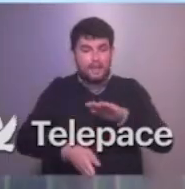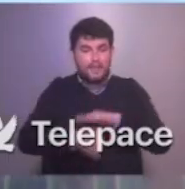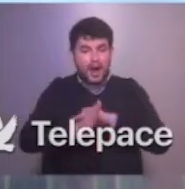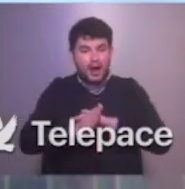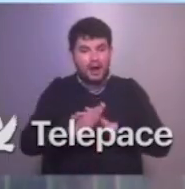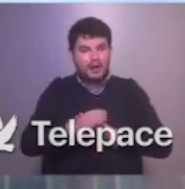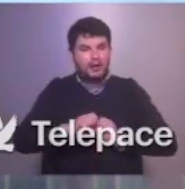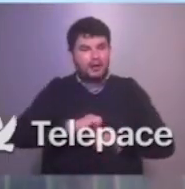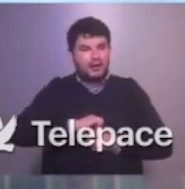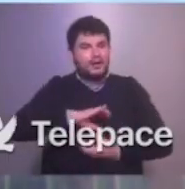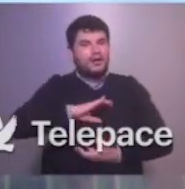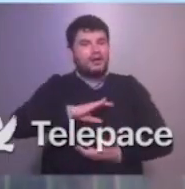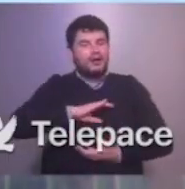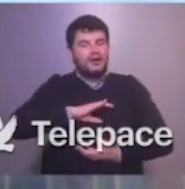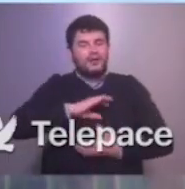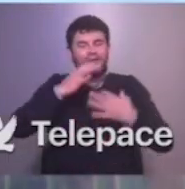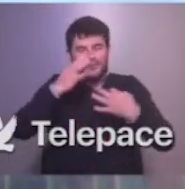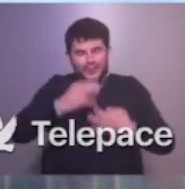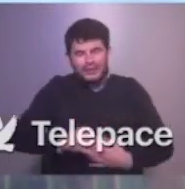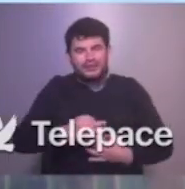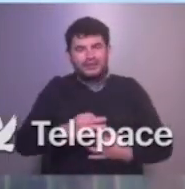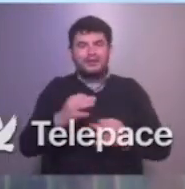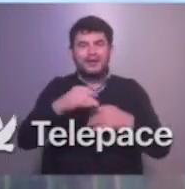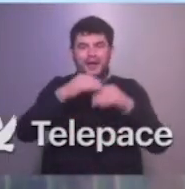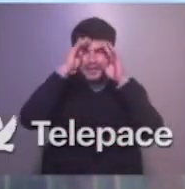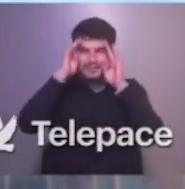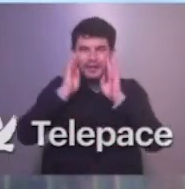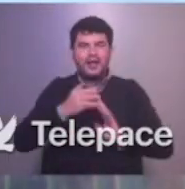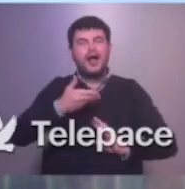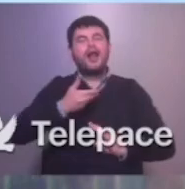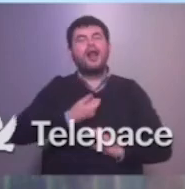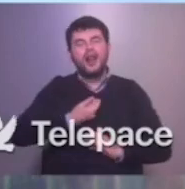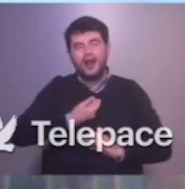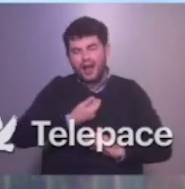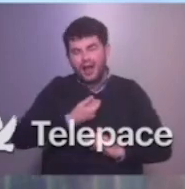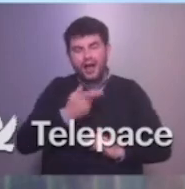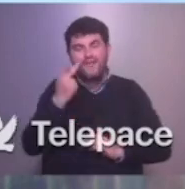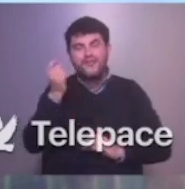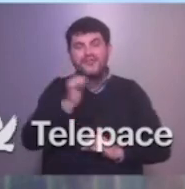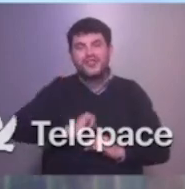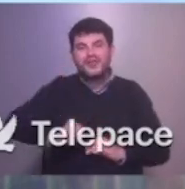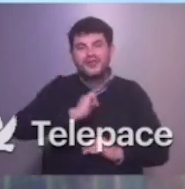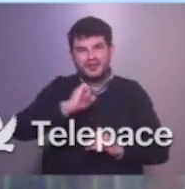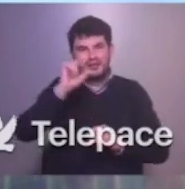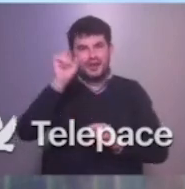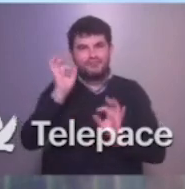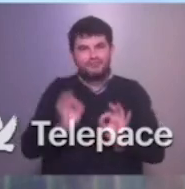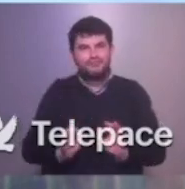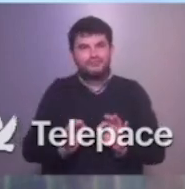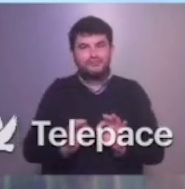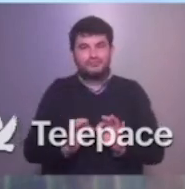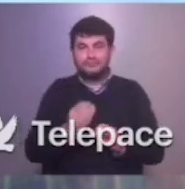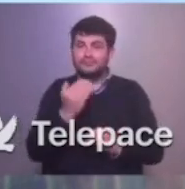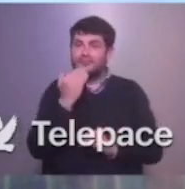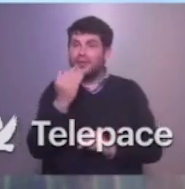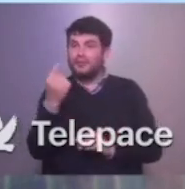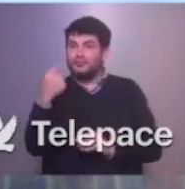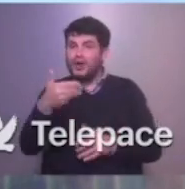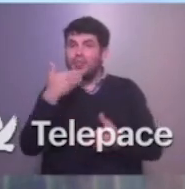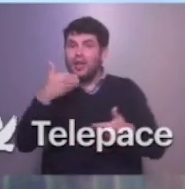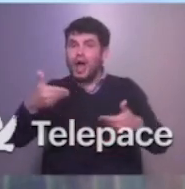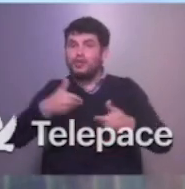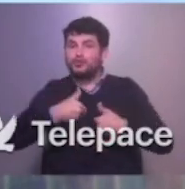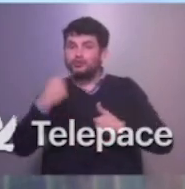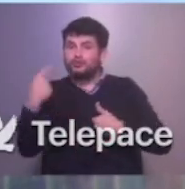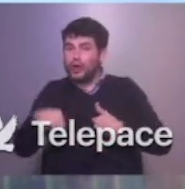mais animados a contar com a presença de Nossa Senhora na nossa vida, não só para lhe pedirmos